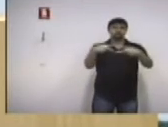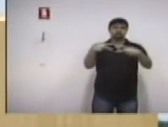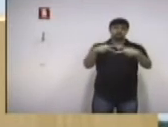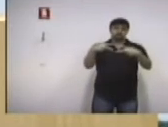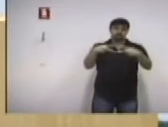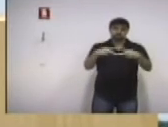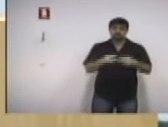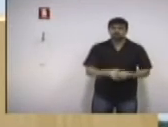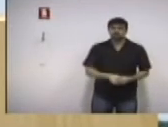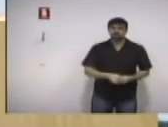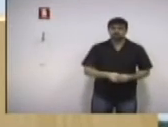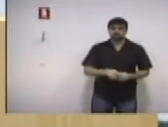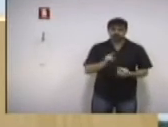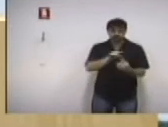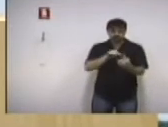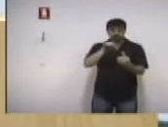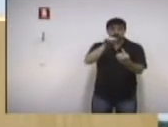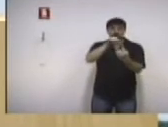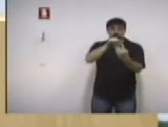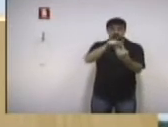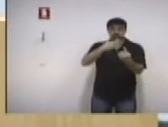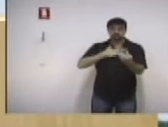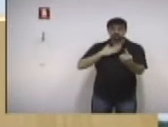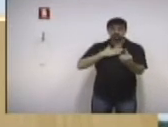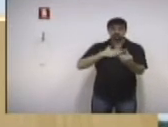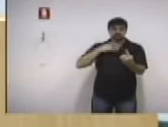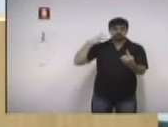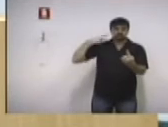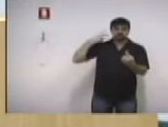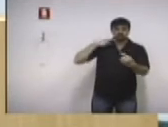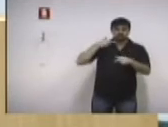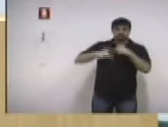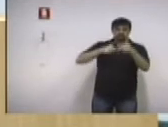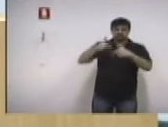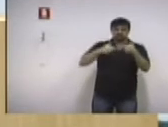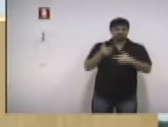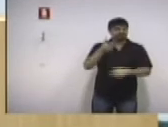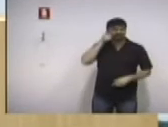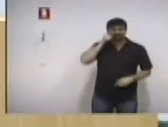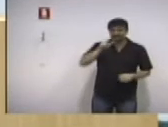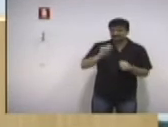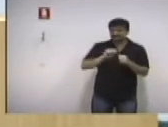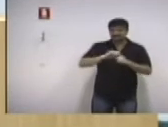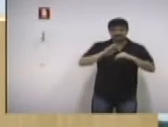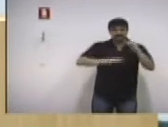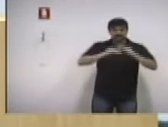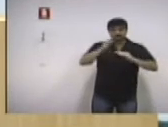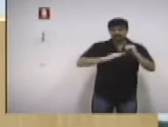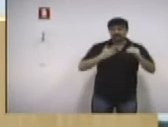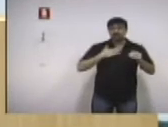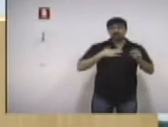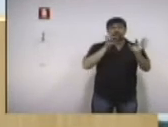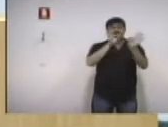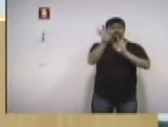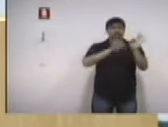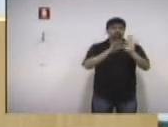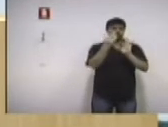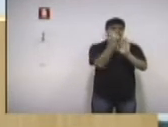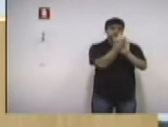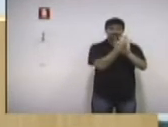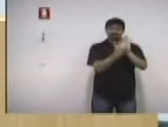único objetivo do meu gabinete do meu mandato que a gente não conseguiu colocar em prática nesse ano